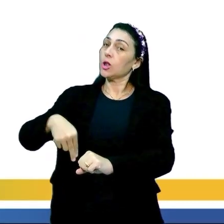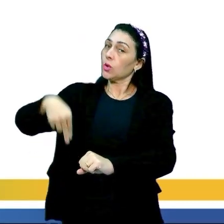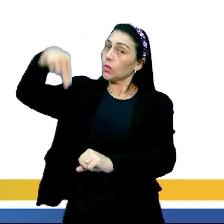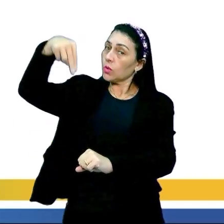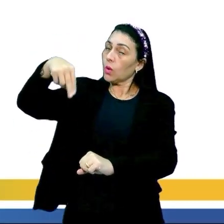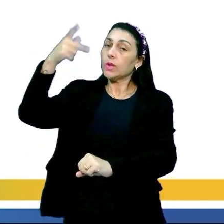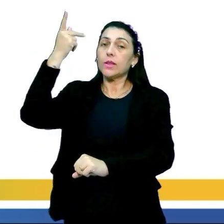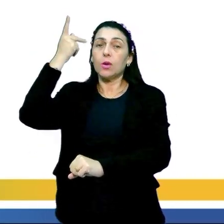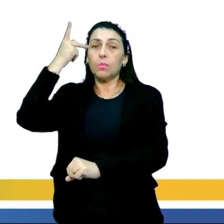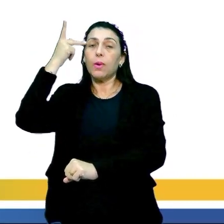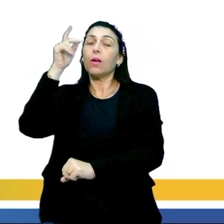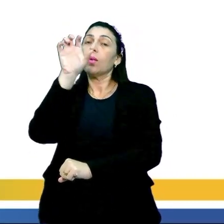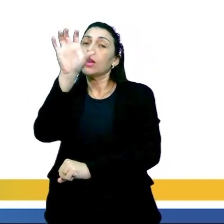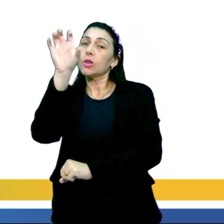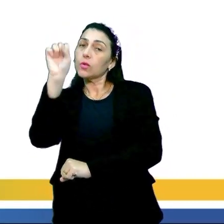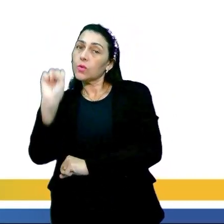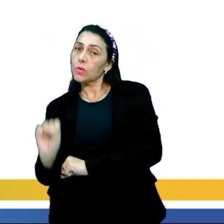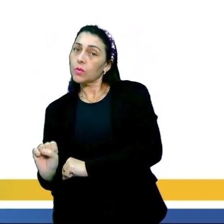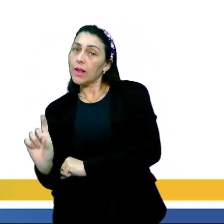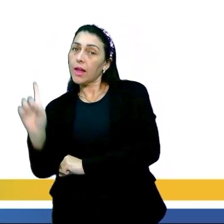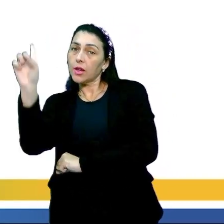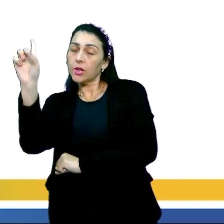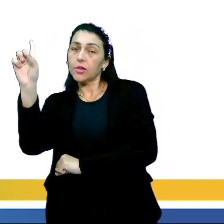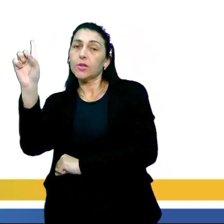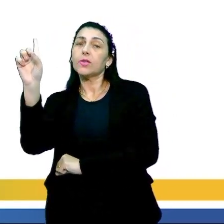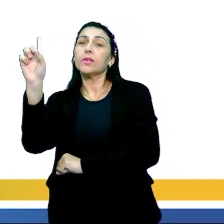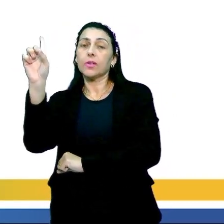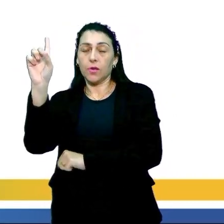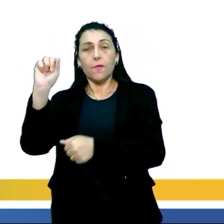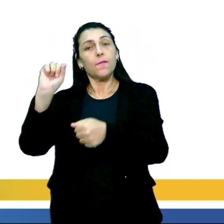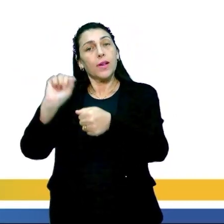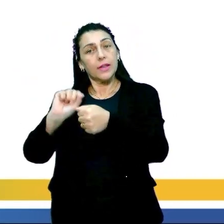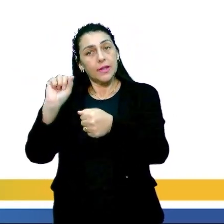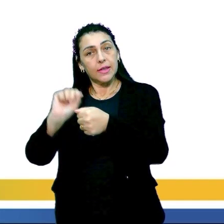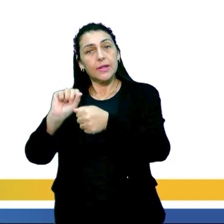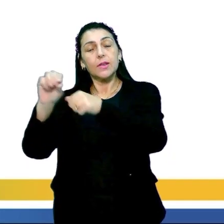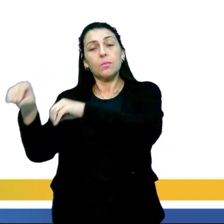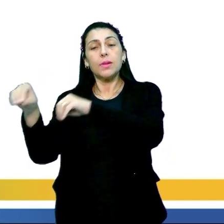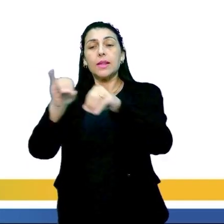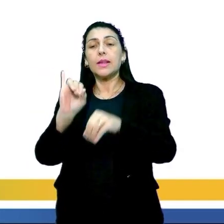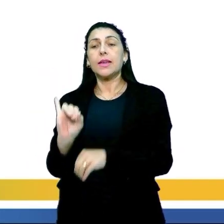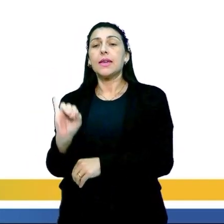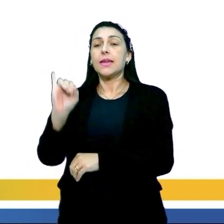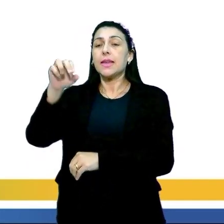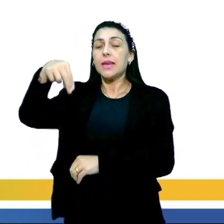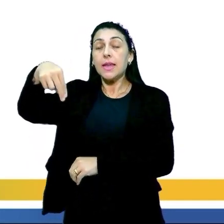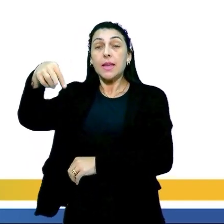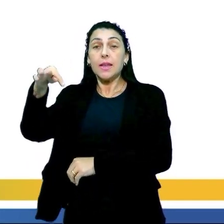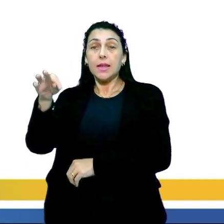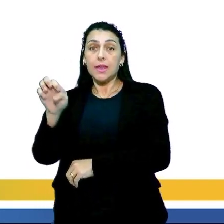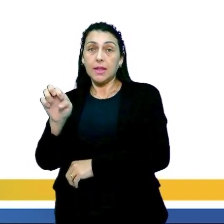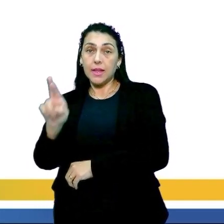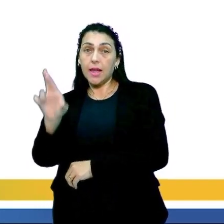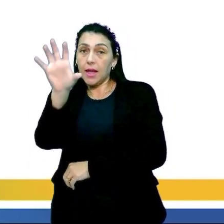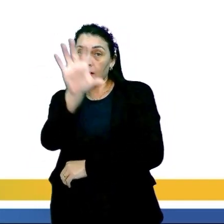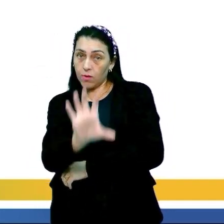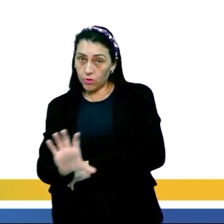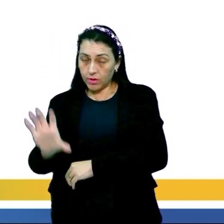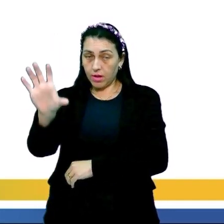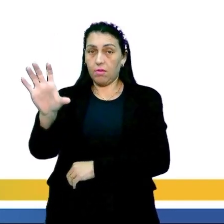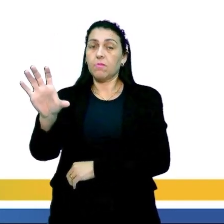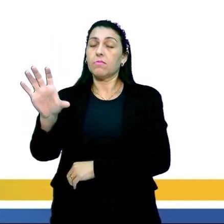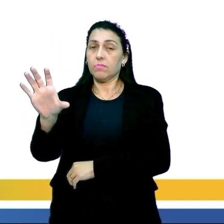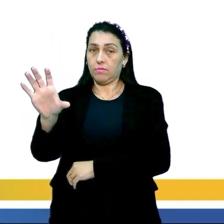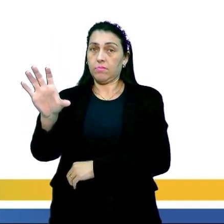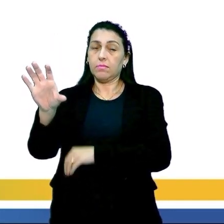norte. São Paulo fica na região sudeste. Então eu estou fazendo uma migração interregional. Ou seja, eu